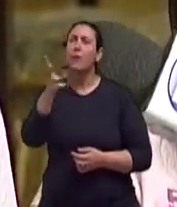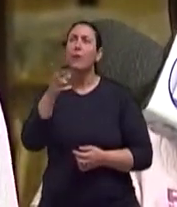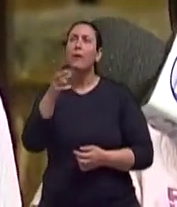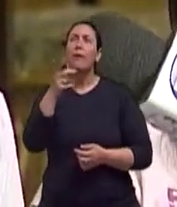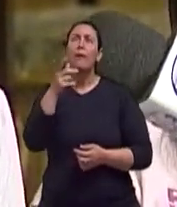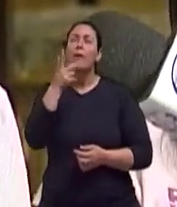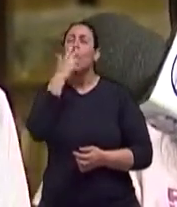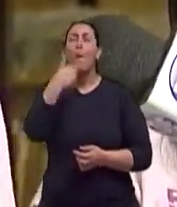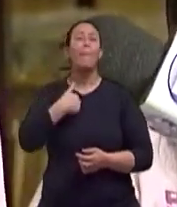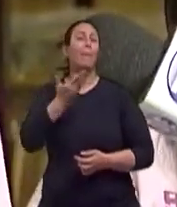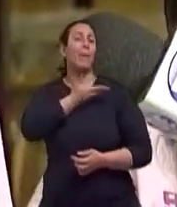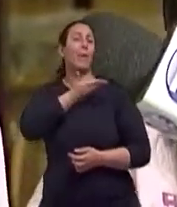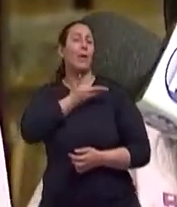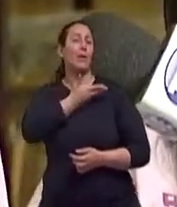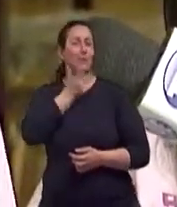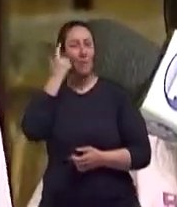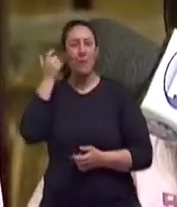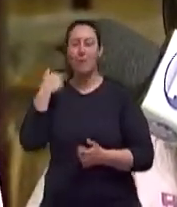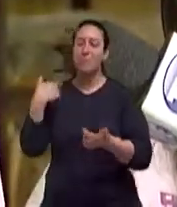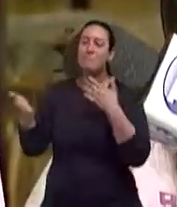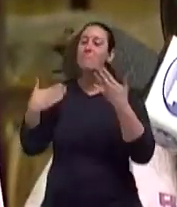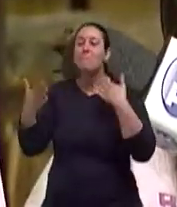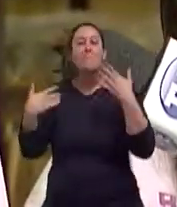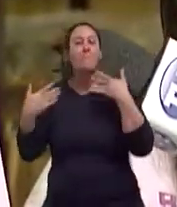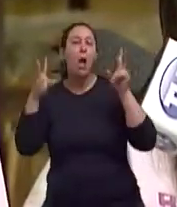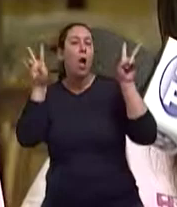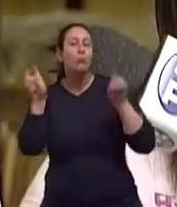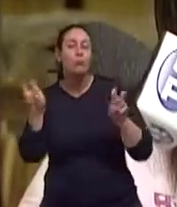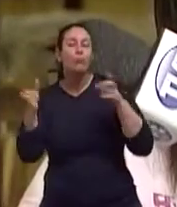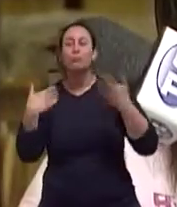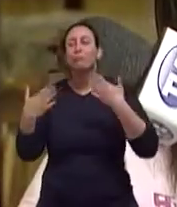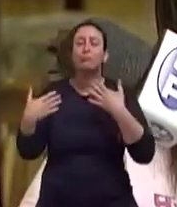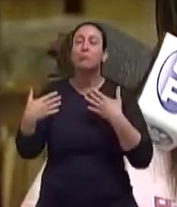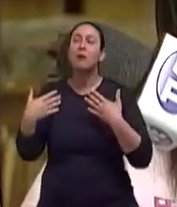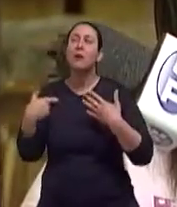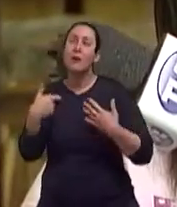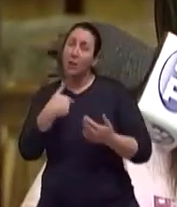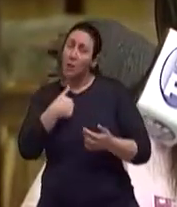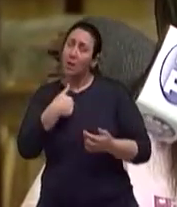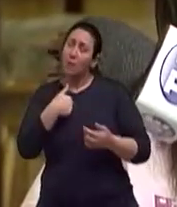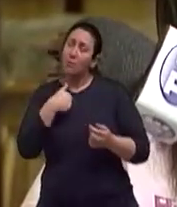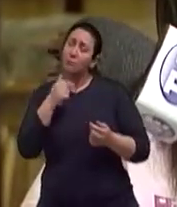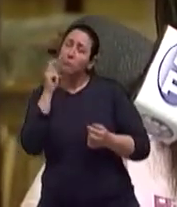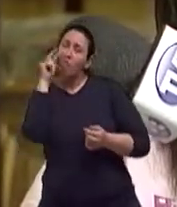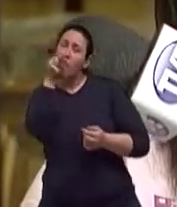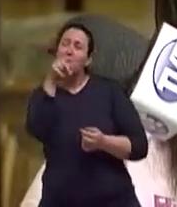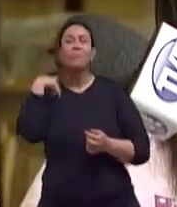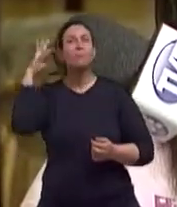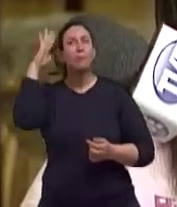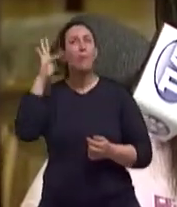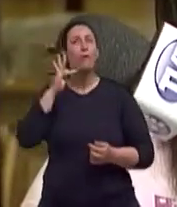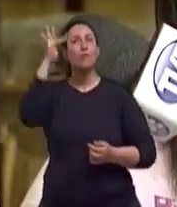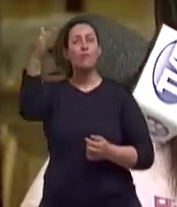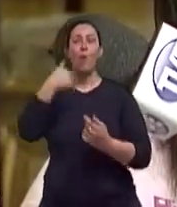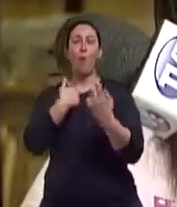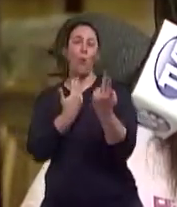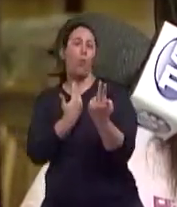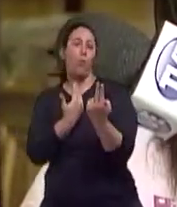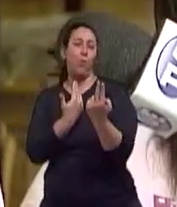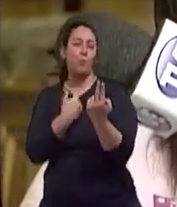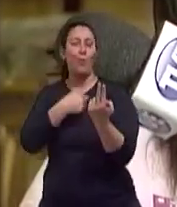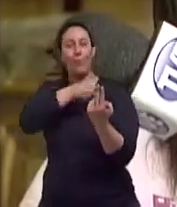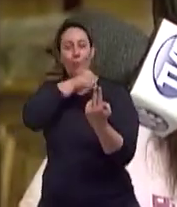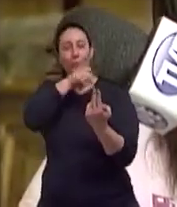trato ele assim como eu trato dos meus amigos assuntos são os mesmos então eu me vejo assim como ele ele tem